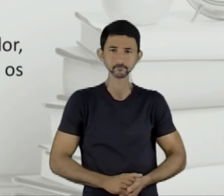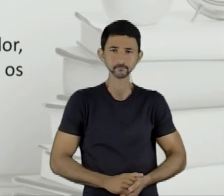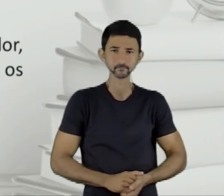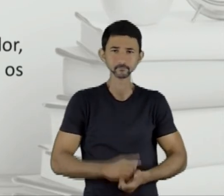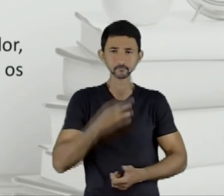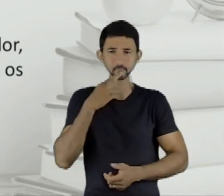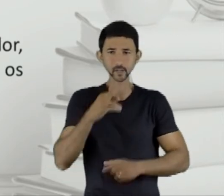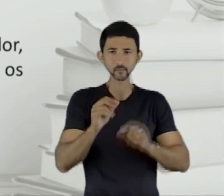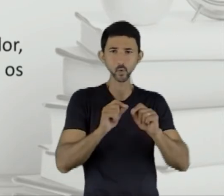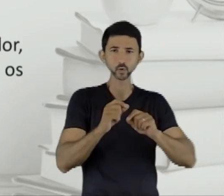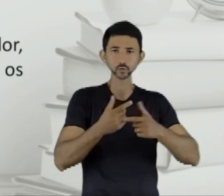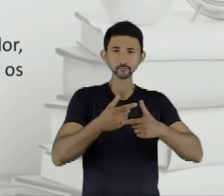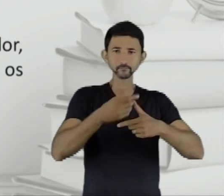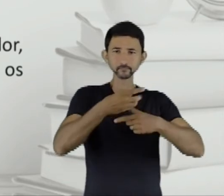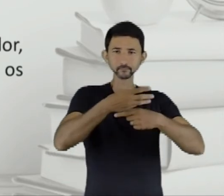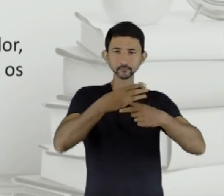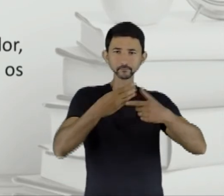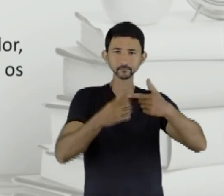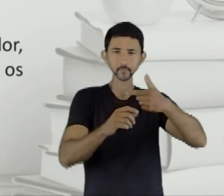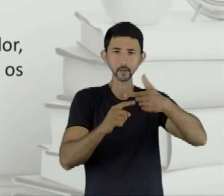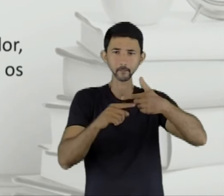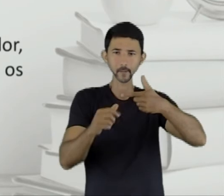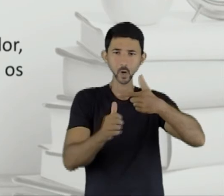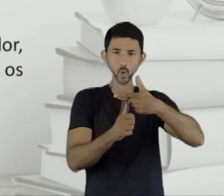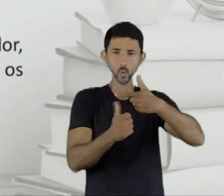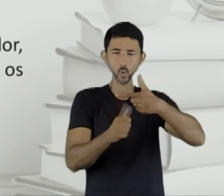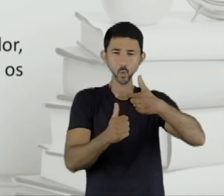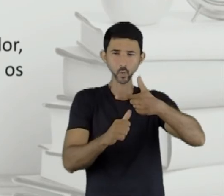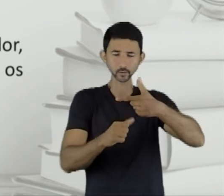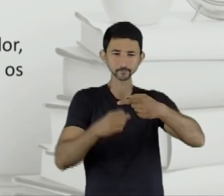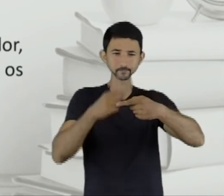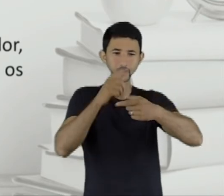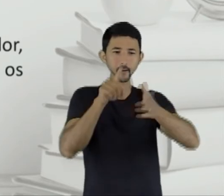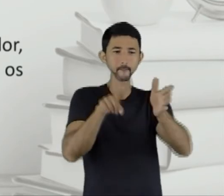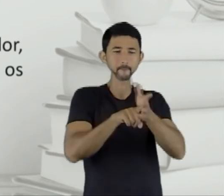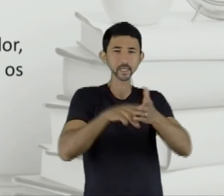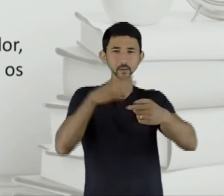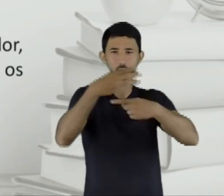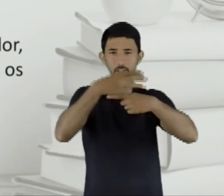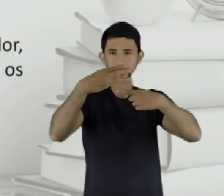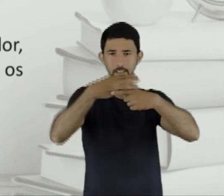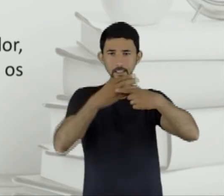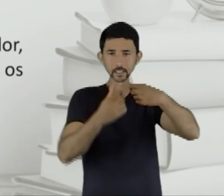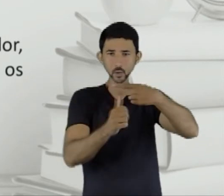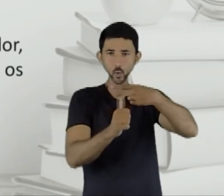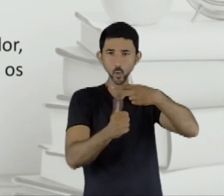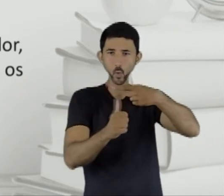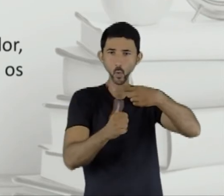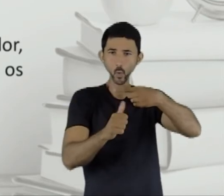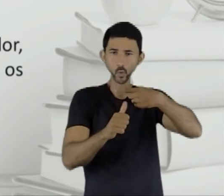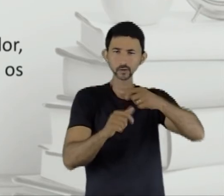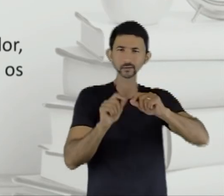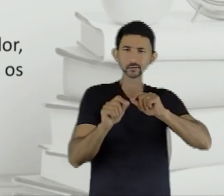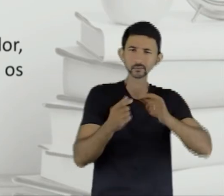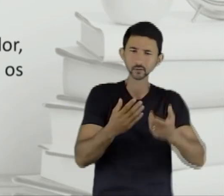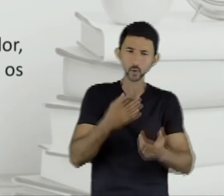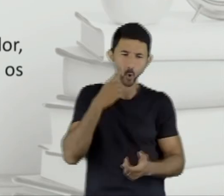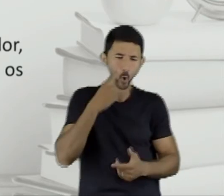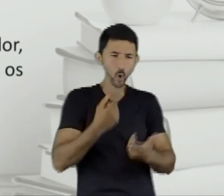O denominador se repete, ó, 11. Então, menos 33 onzeavos. Opa, é uma fração